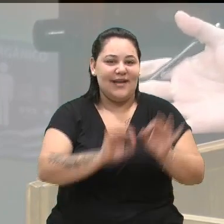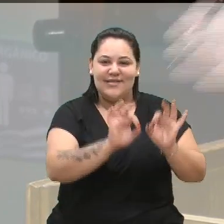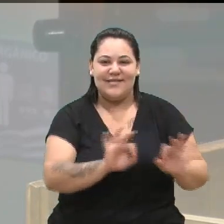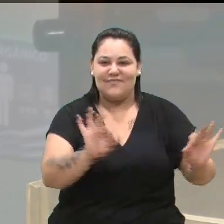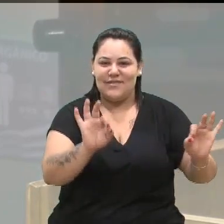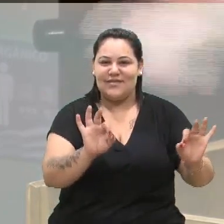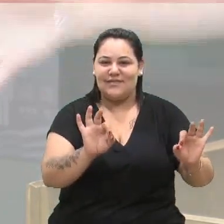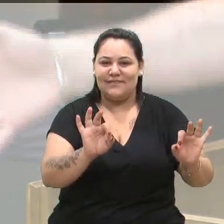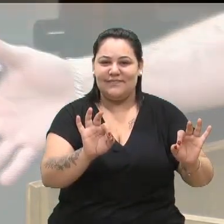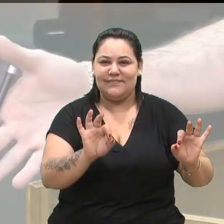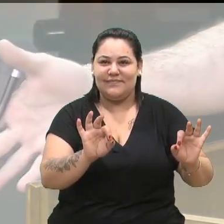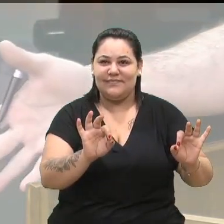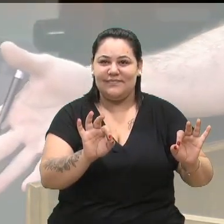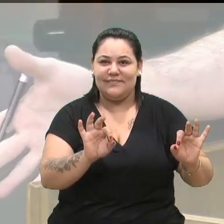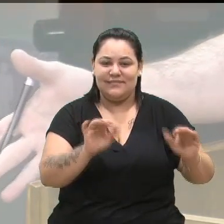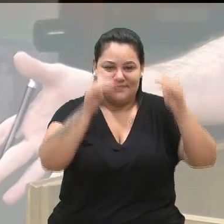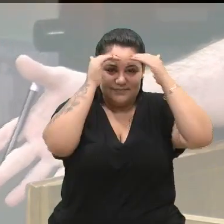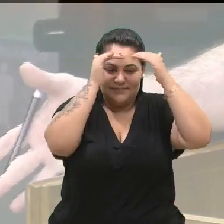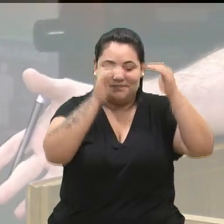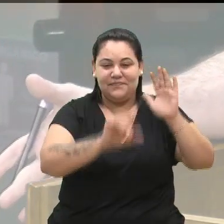Simples. Cumpriram a lei.